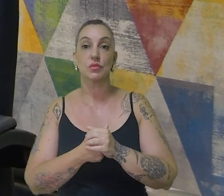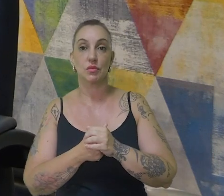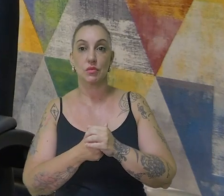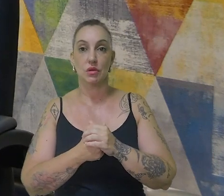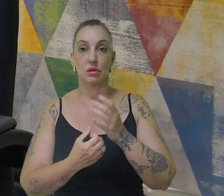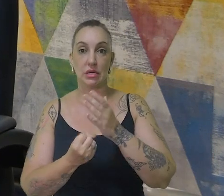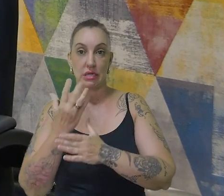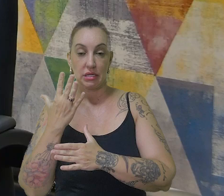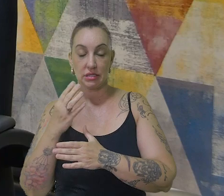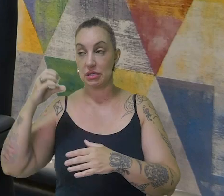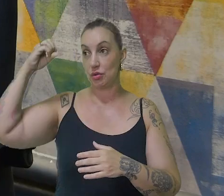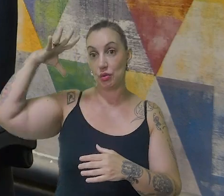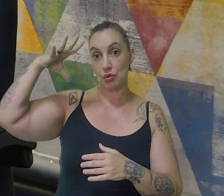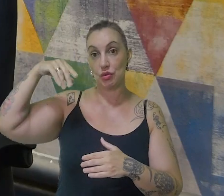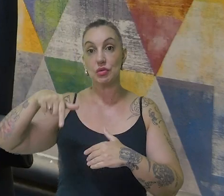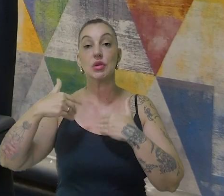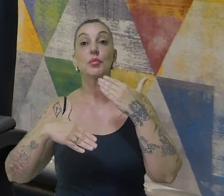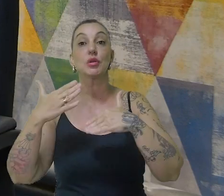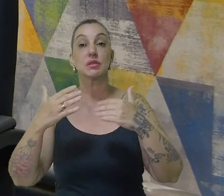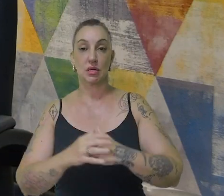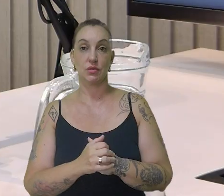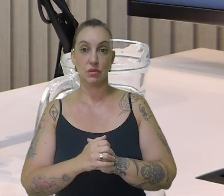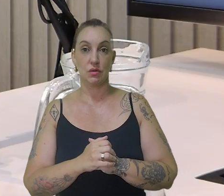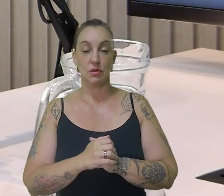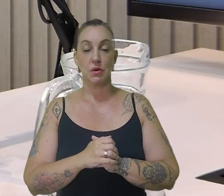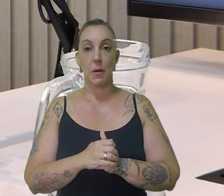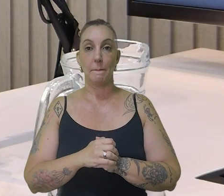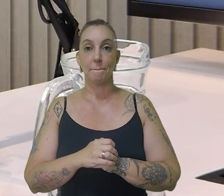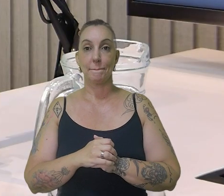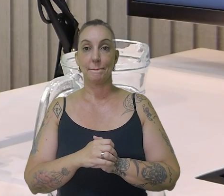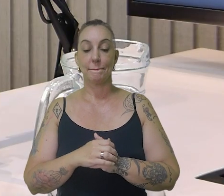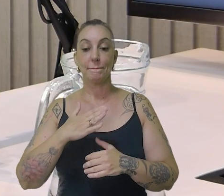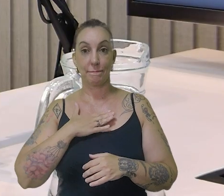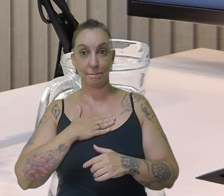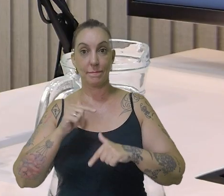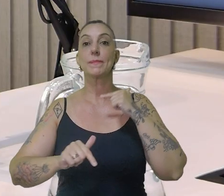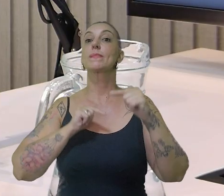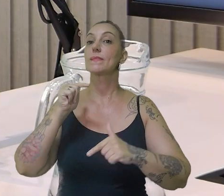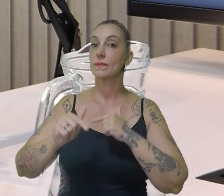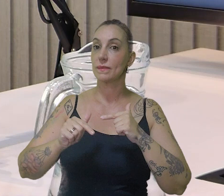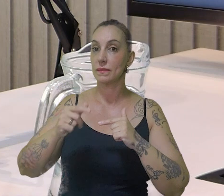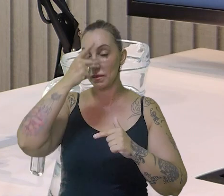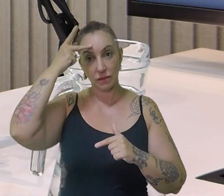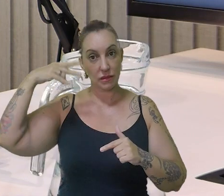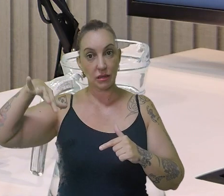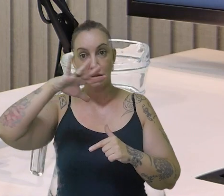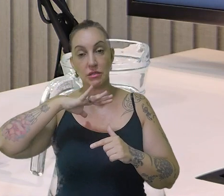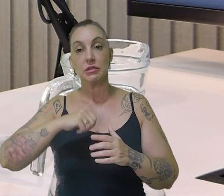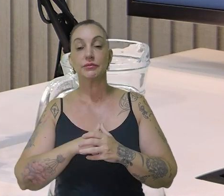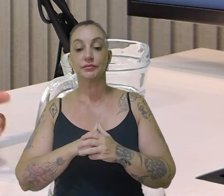desde a criação da Luz como é o seu processo de criação eu tenho trabalhado muito com